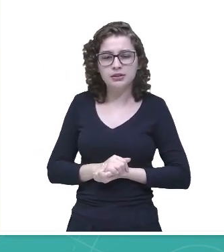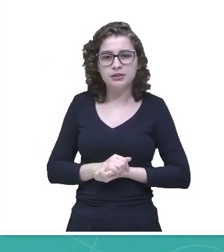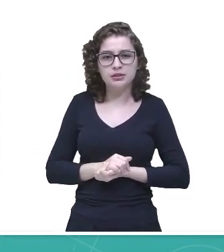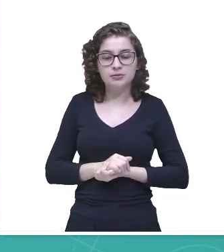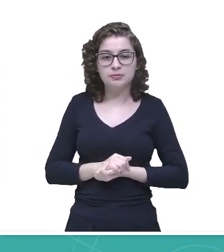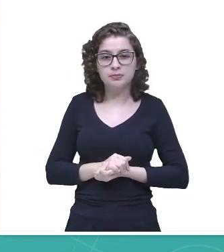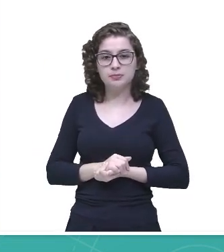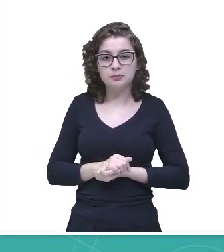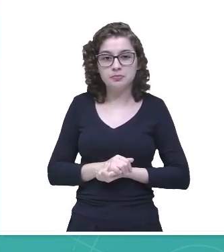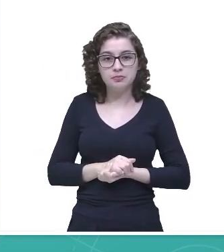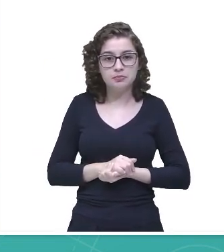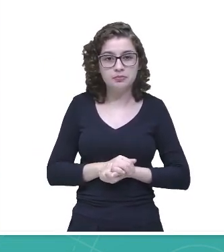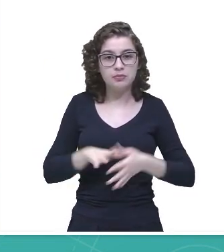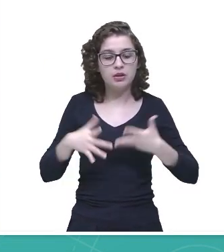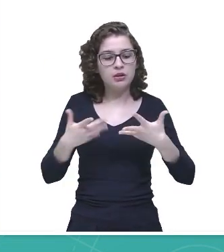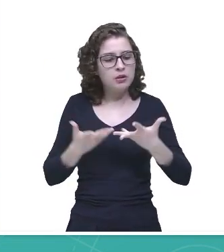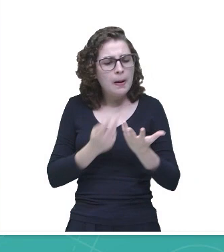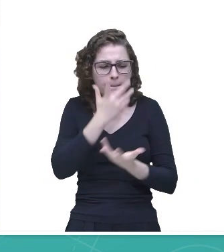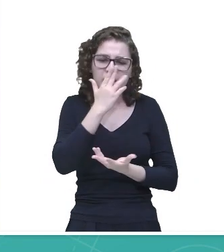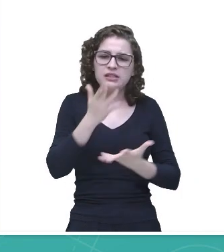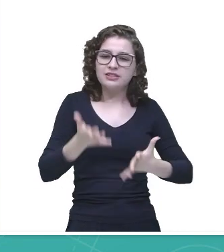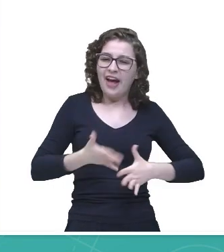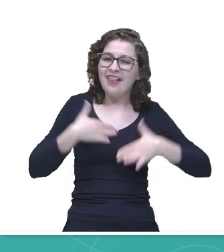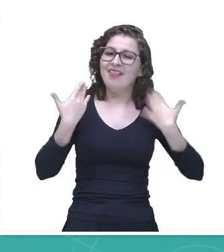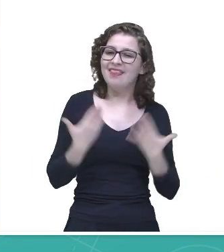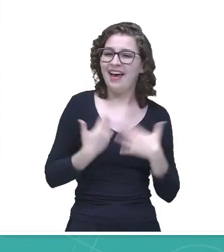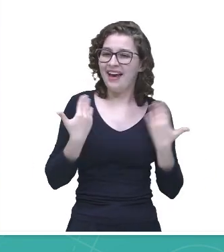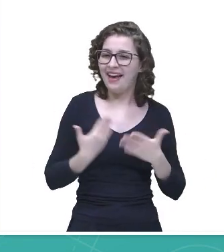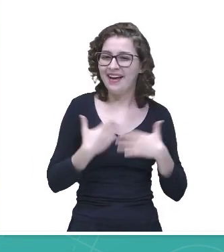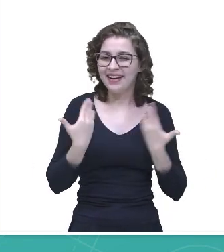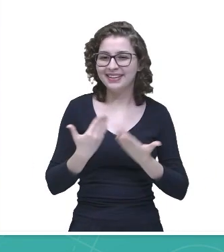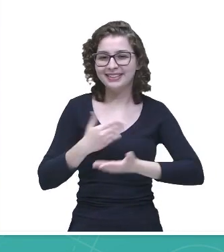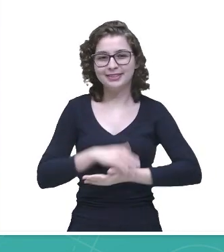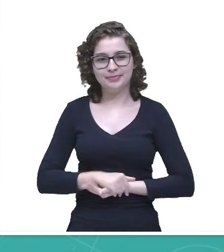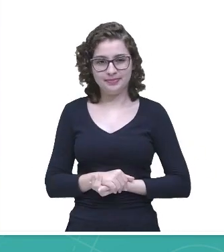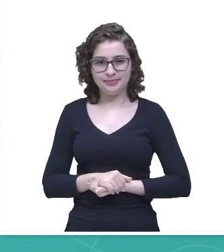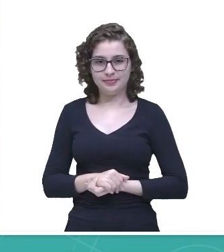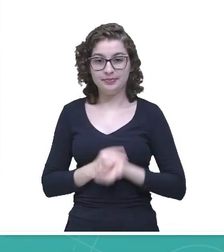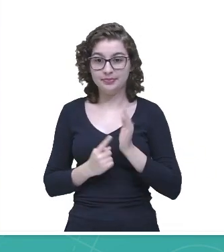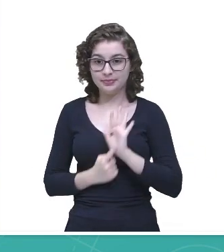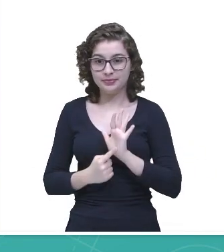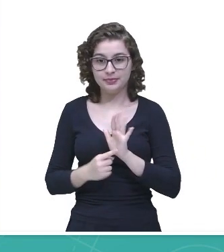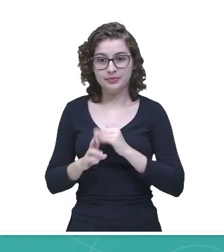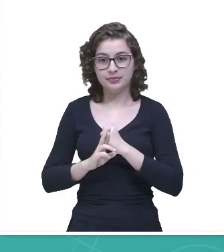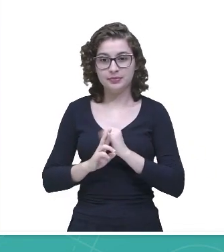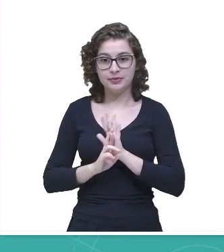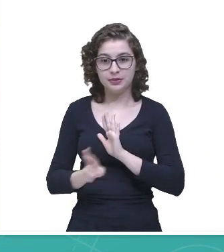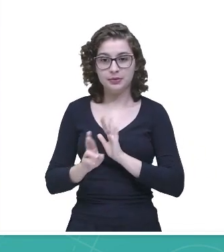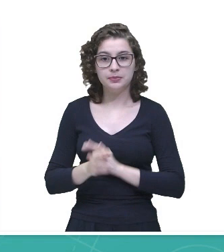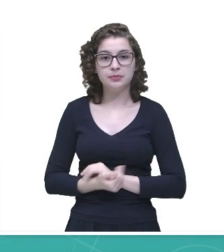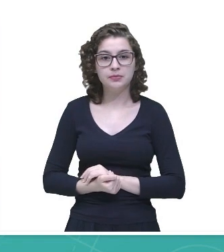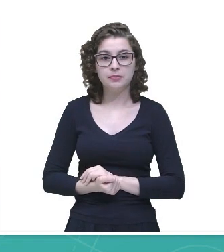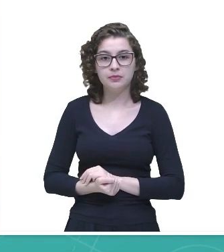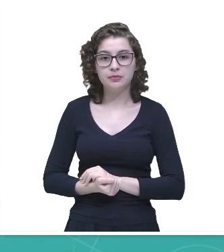ali traziam aquela sensação de alegria. Então, vamos ver aí a nossa resposta. Vamos lá? Então, destaque para temas da